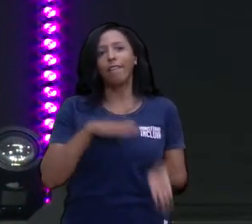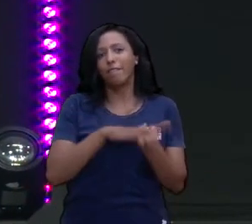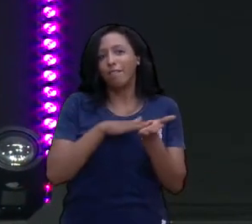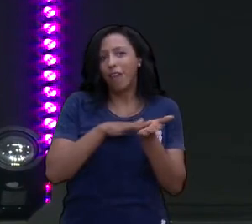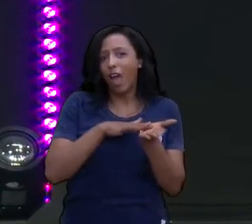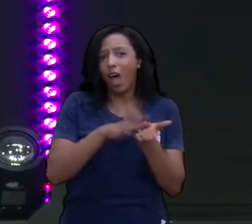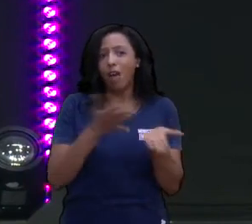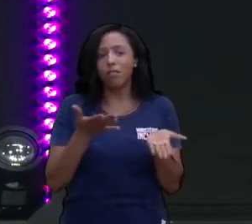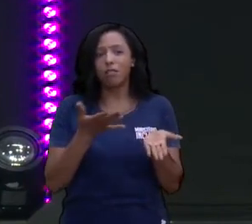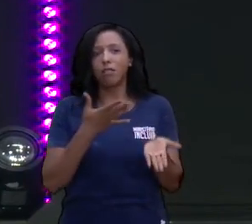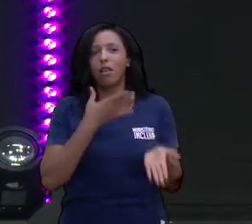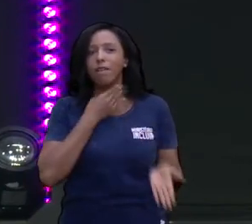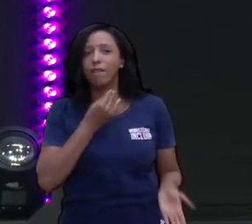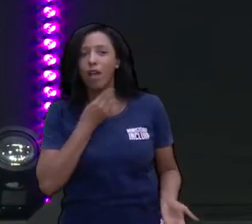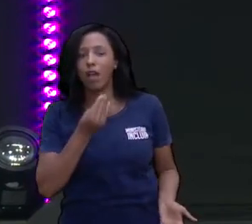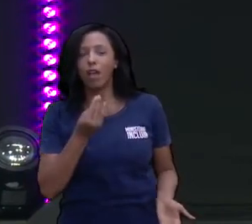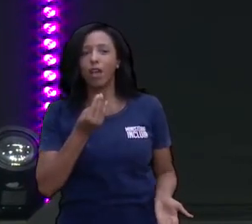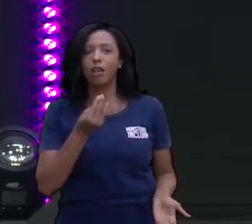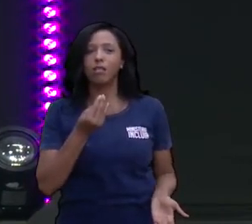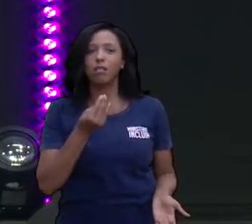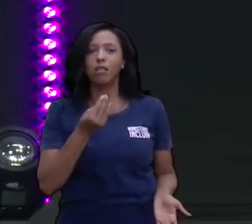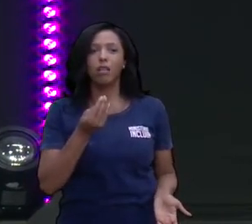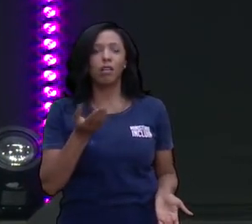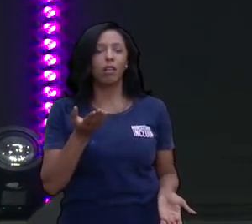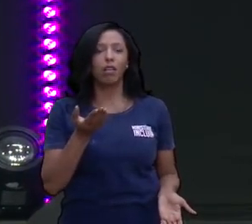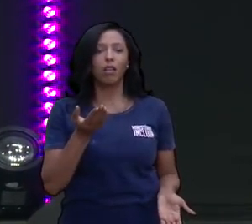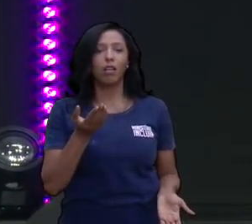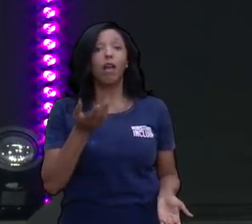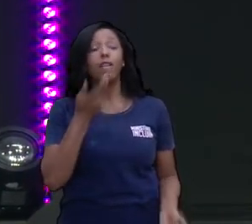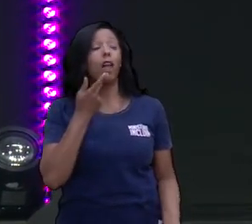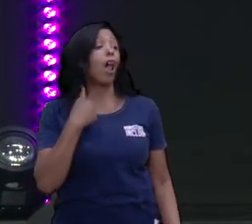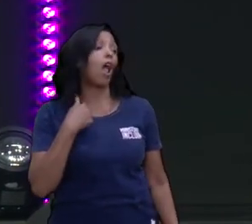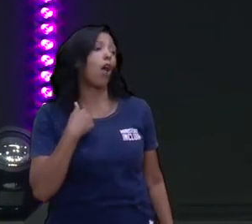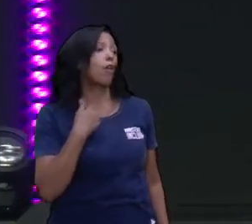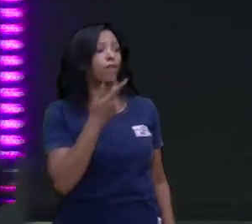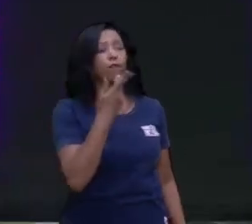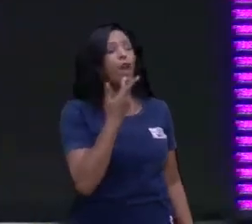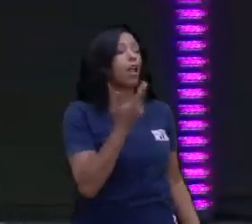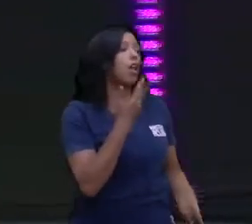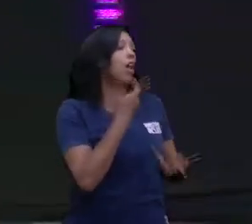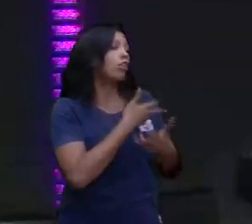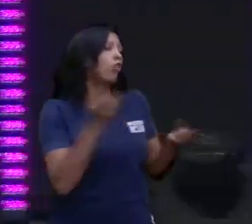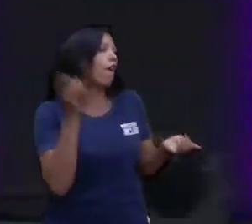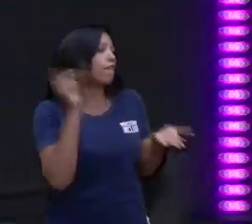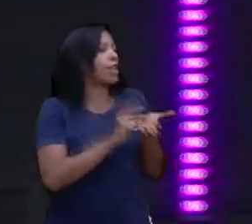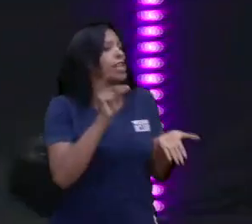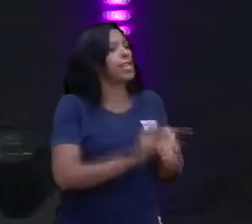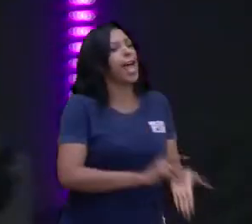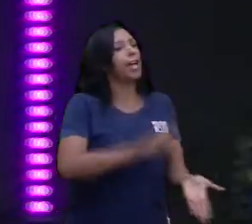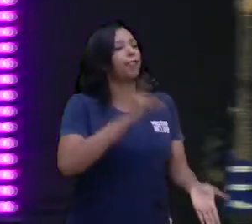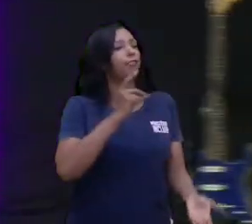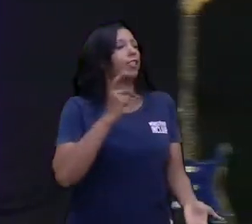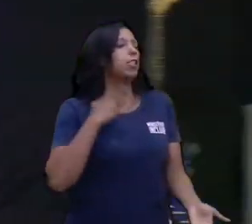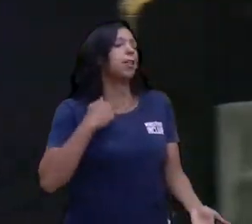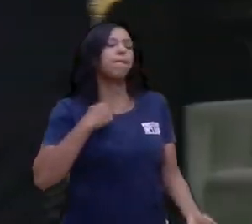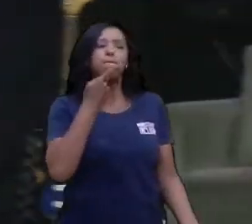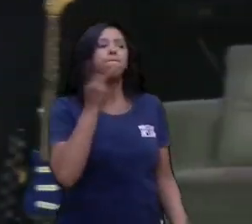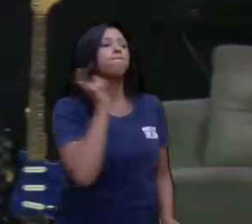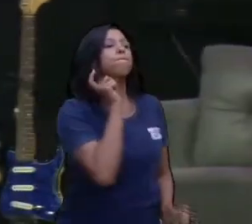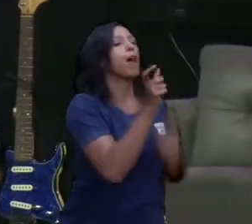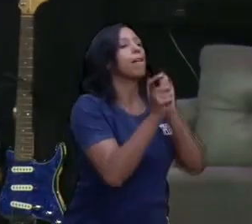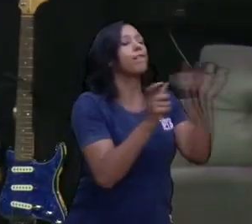eu sou eu falo na cara mesmo que eu sou o tênis não tem sal grosso grosso é uma coisa a falar que as